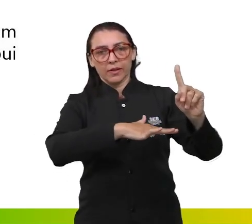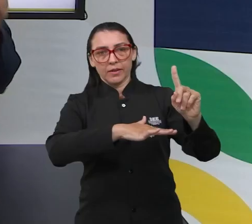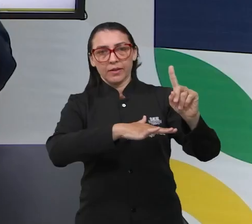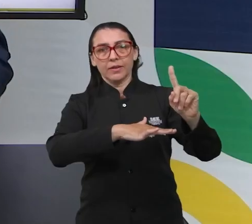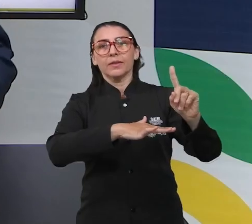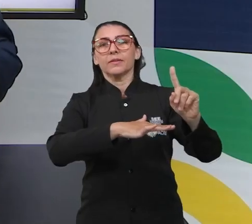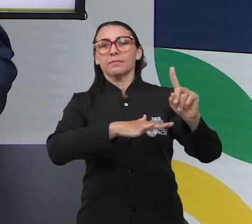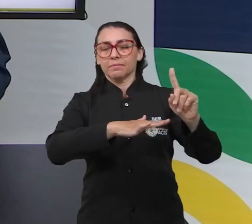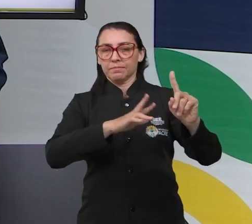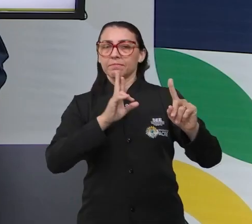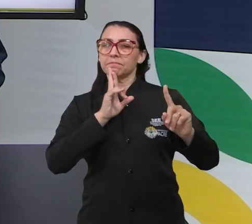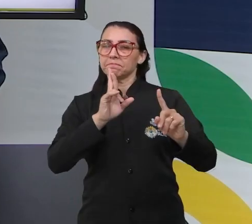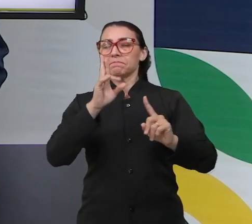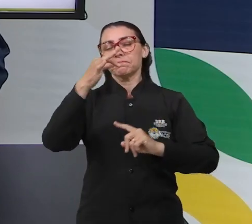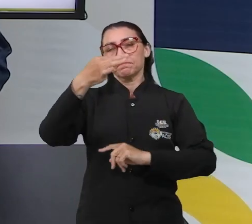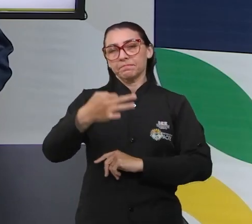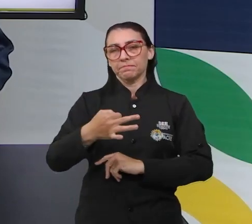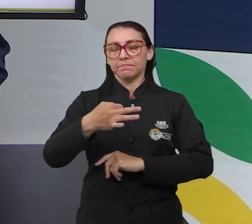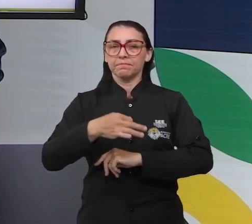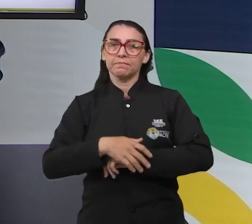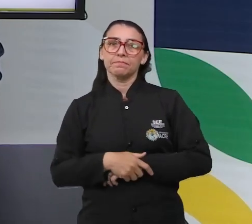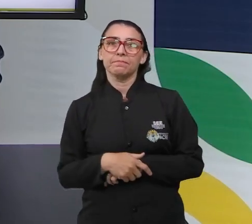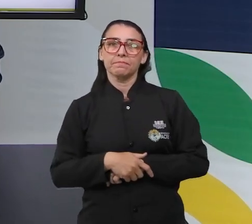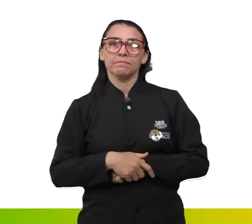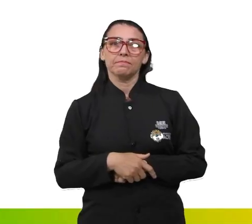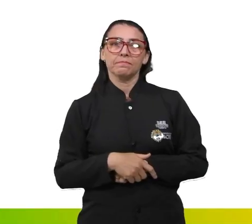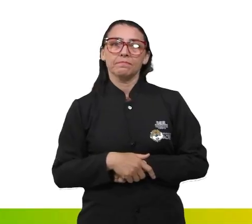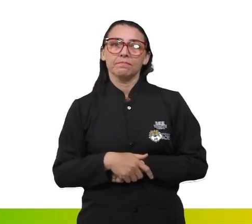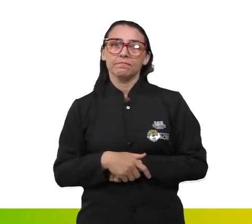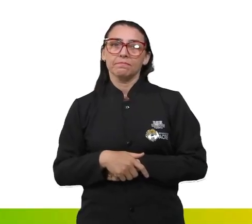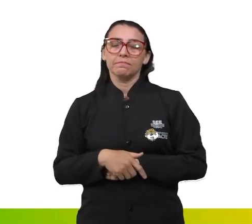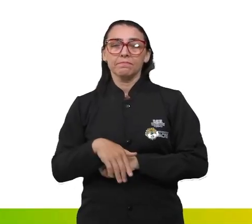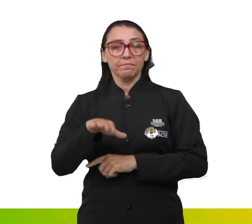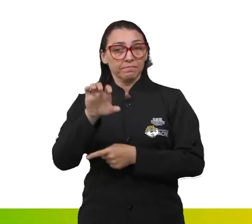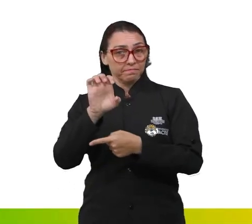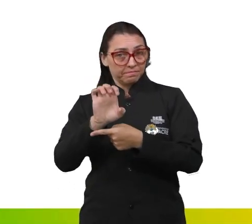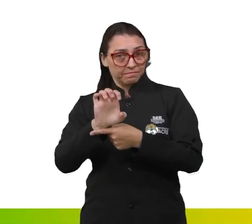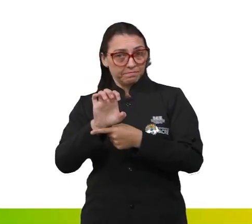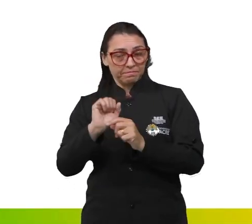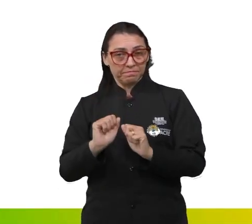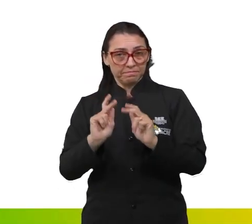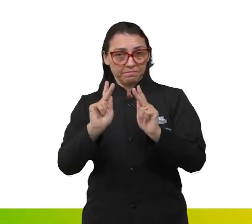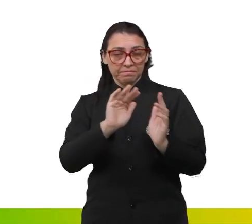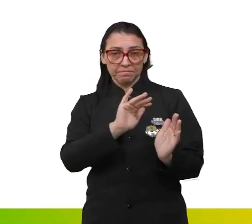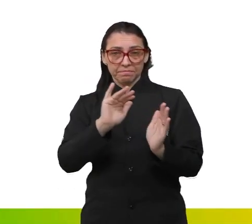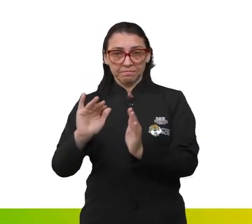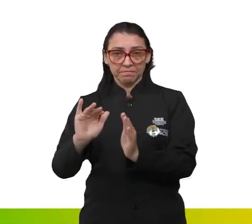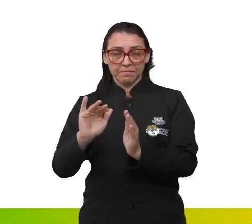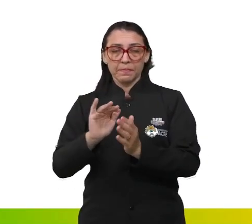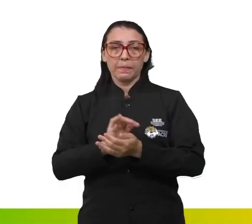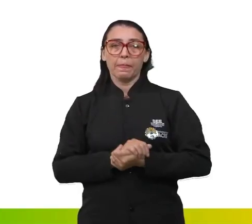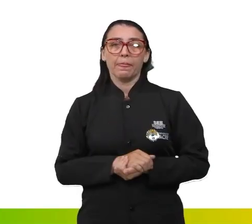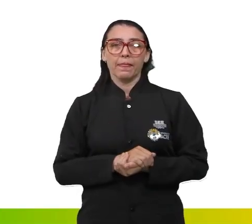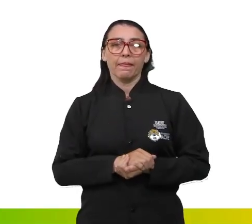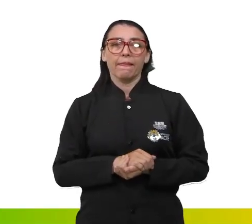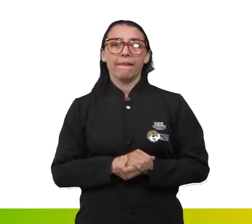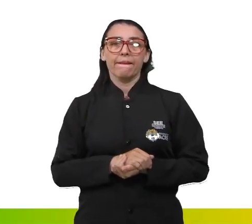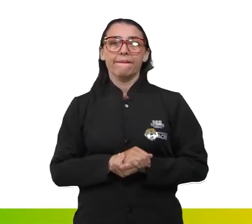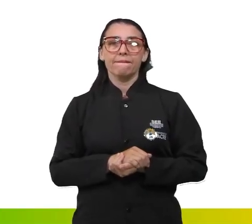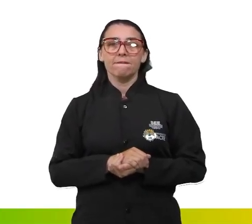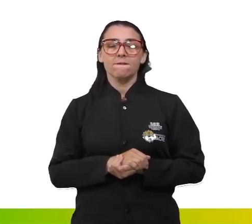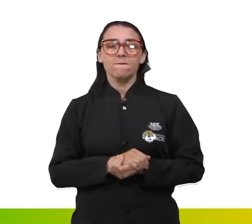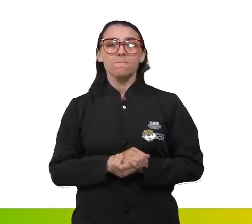sociais. Essa é a nossa alternativa correta, a letra E. Ok? É a alternativa correta, pois